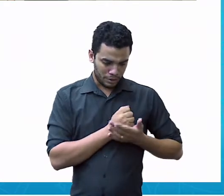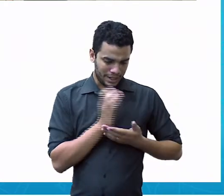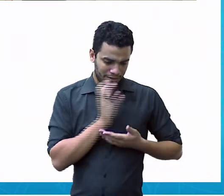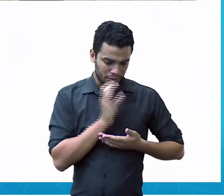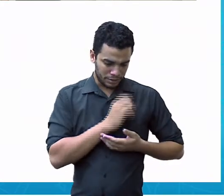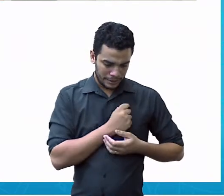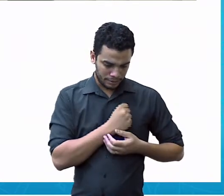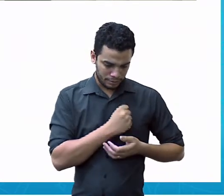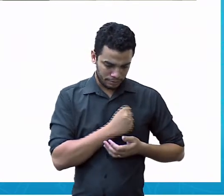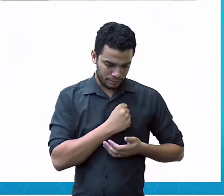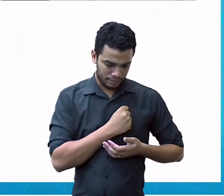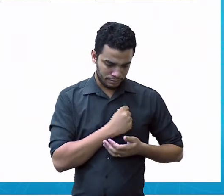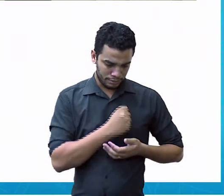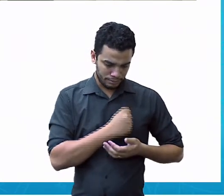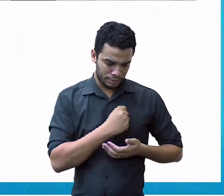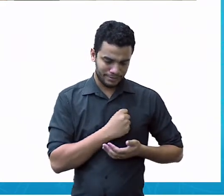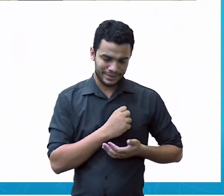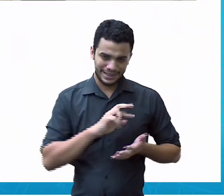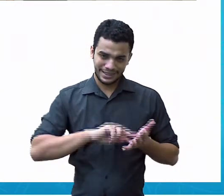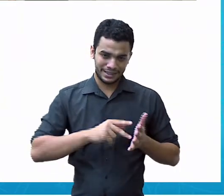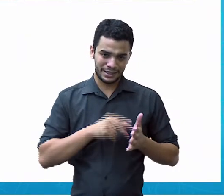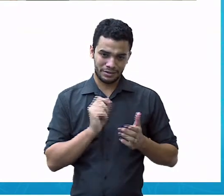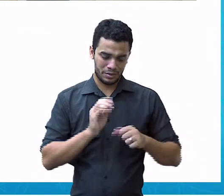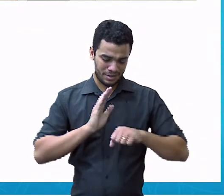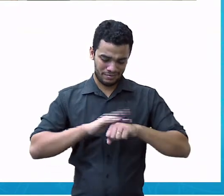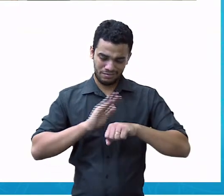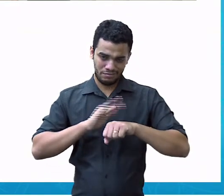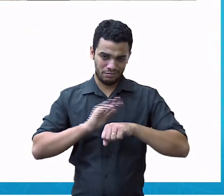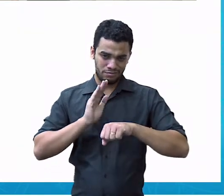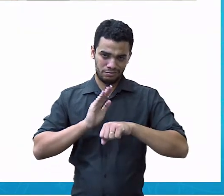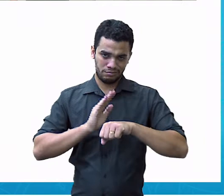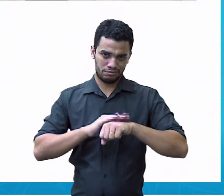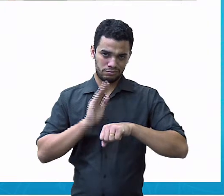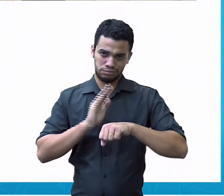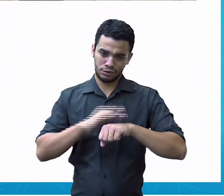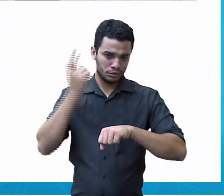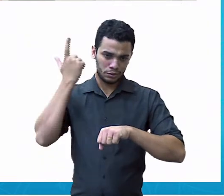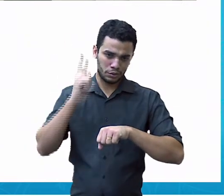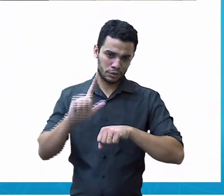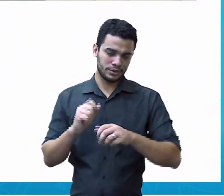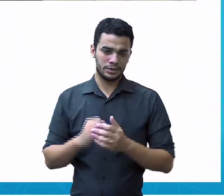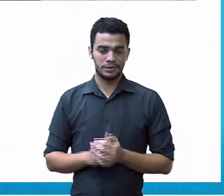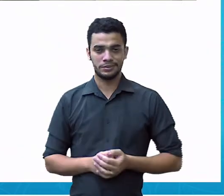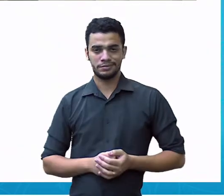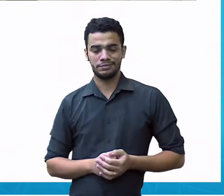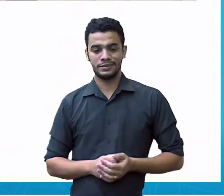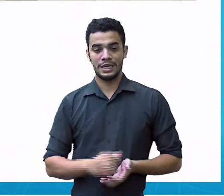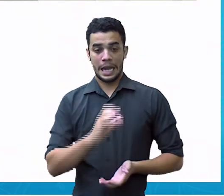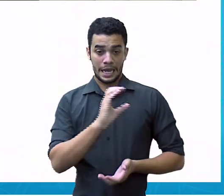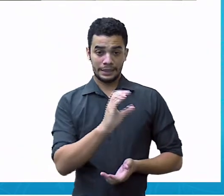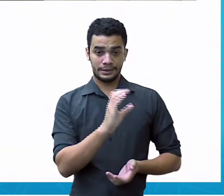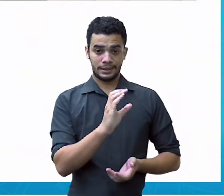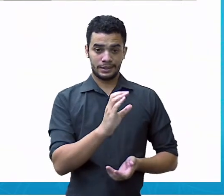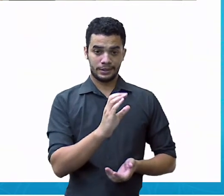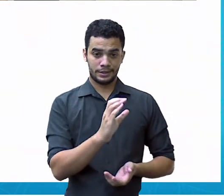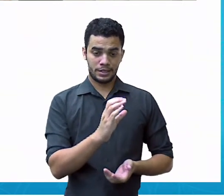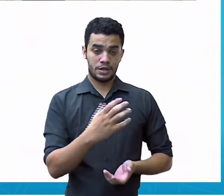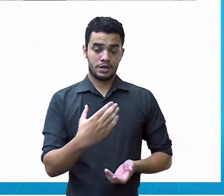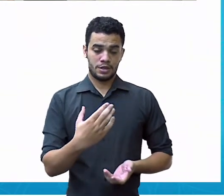até certo ponto e não depende da sua vontade. É a expiração e